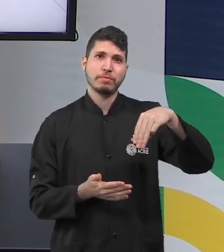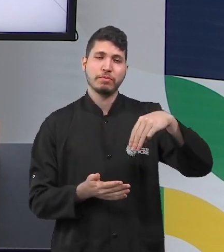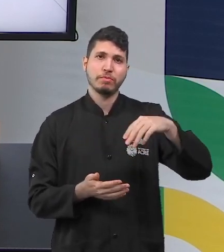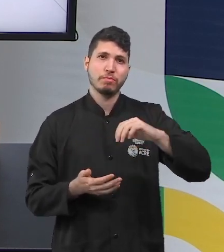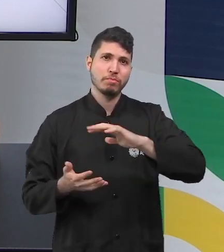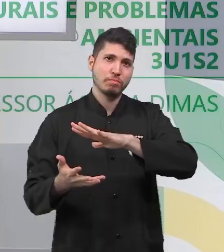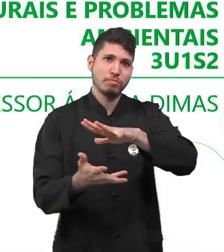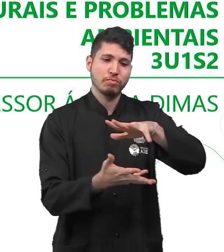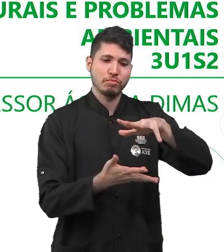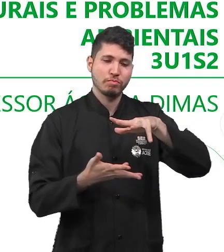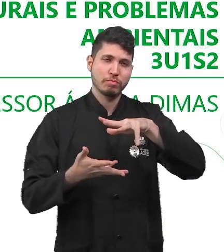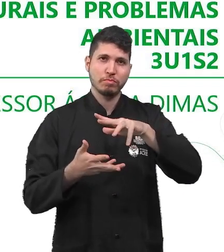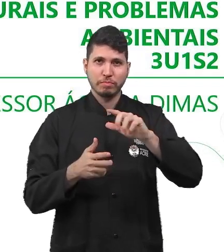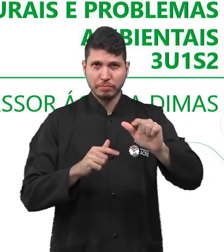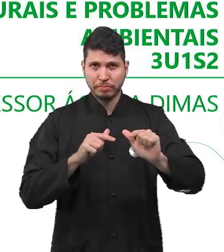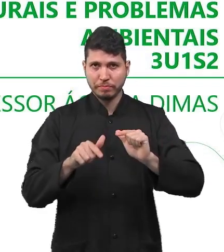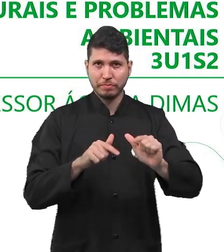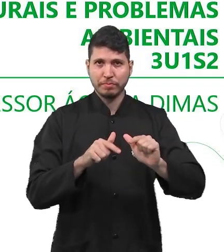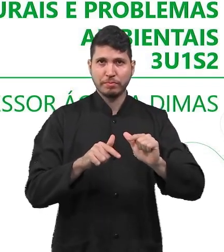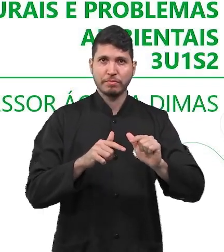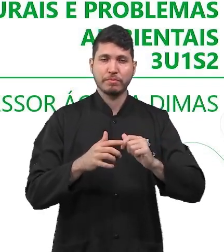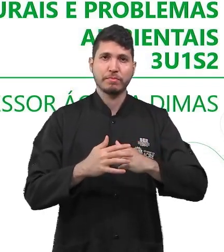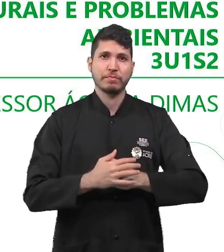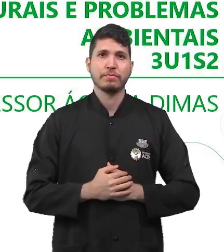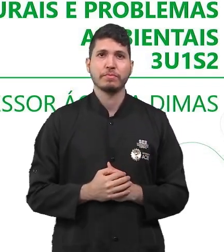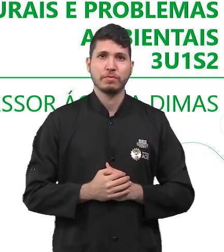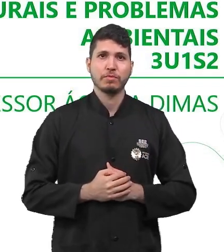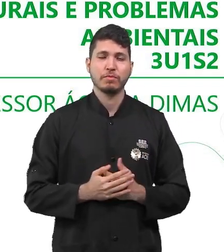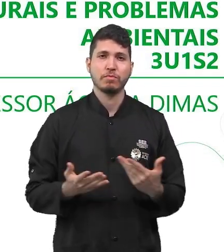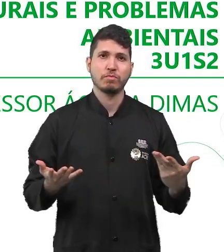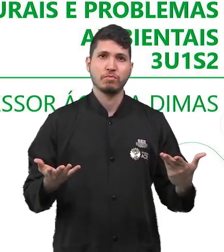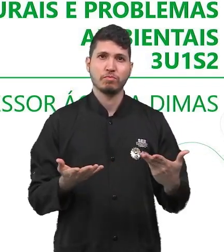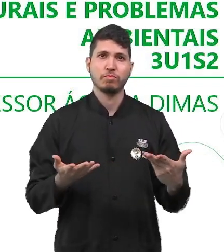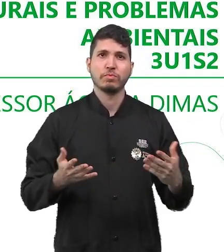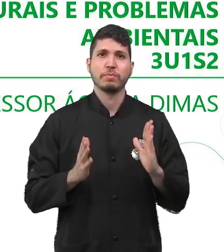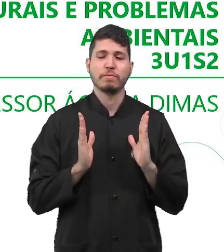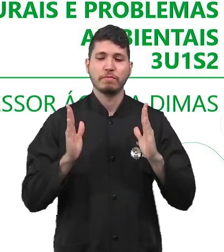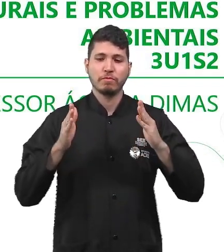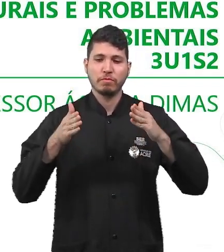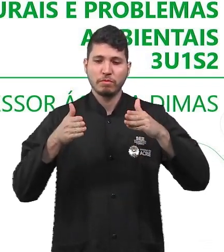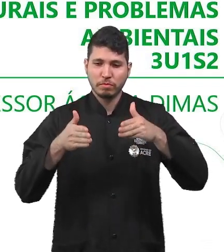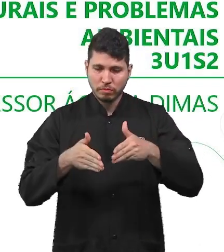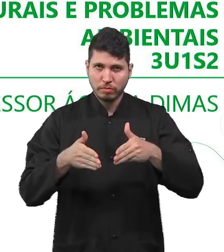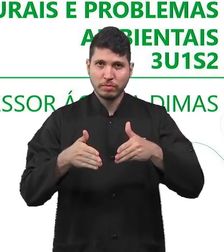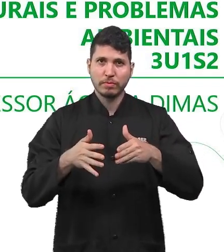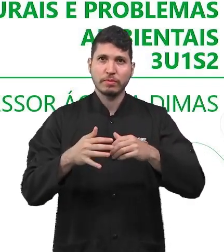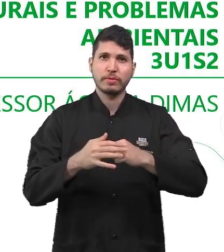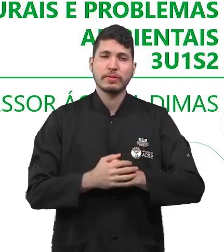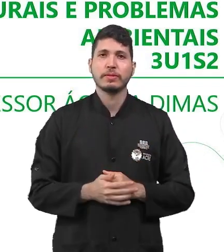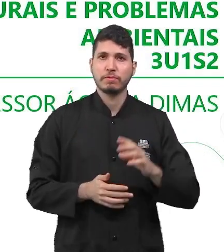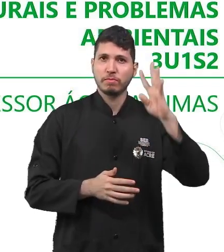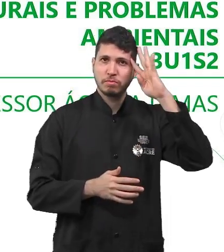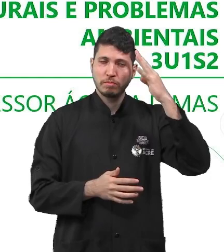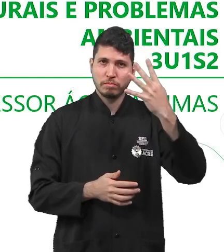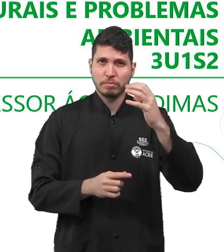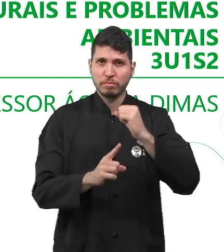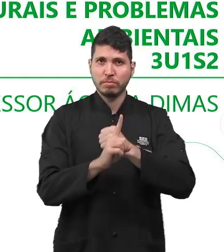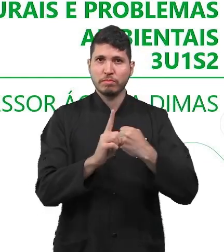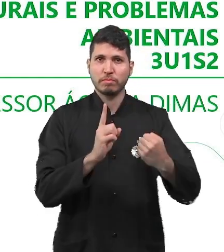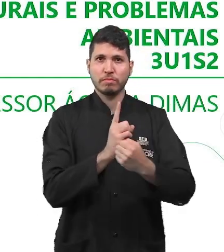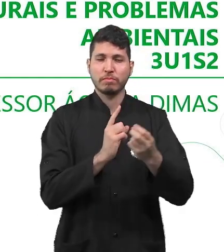nossa aula de hoje ela é focada na matemática através de soluções socioculturais